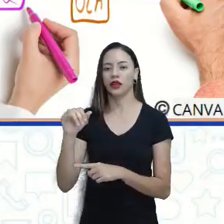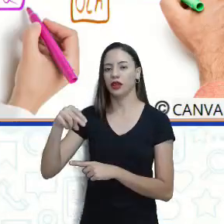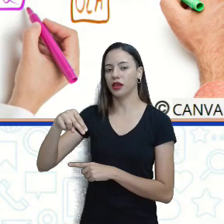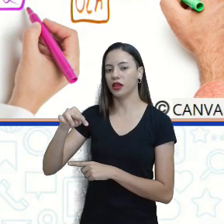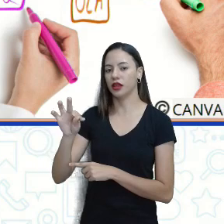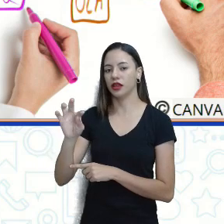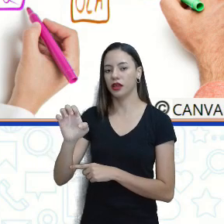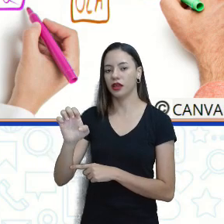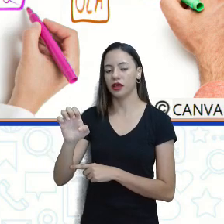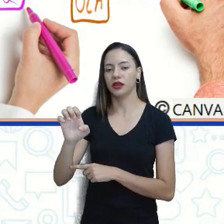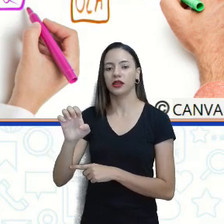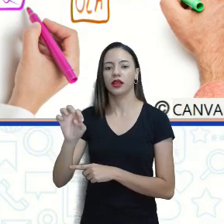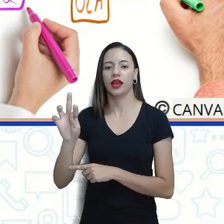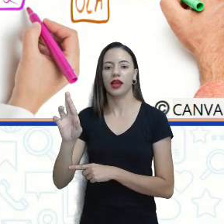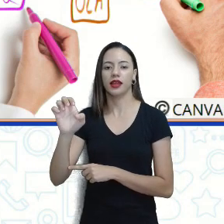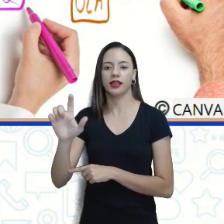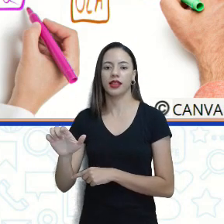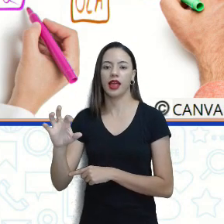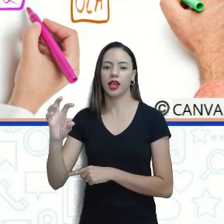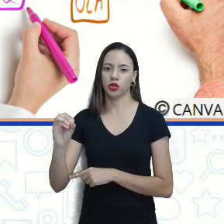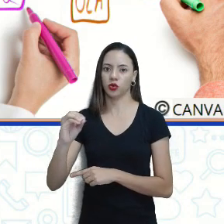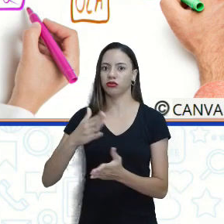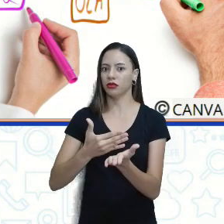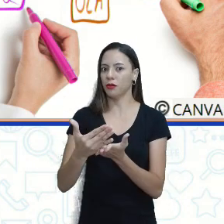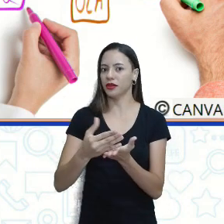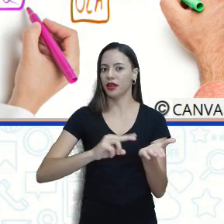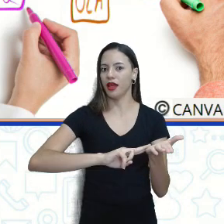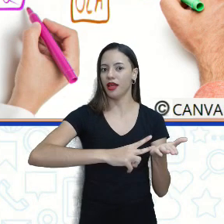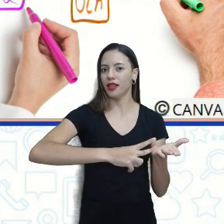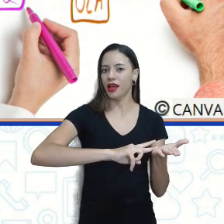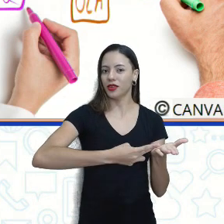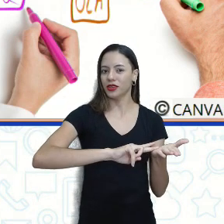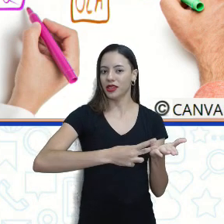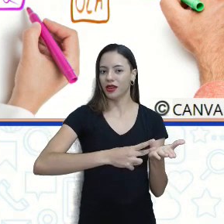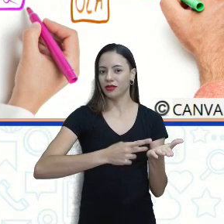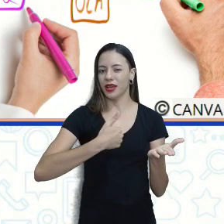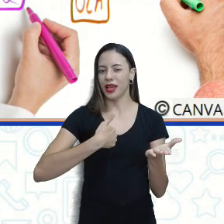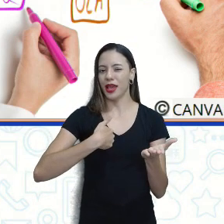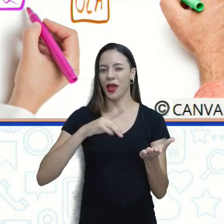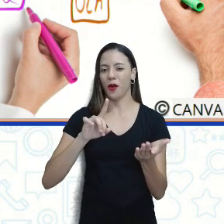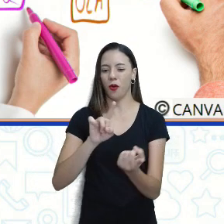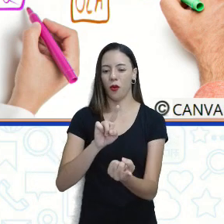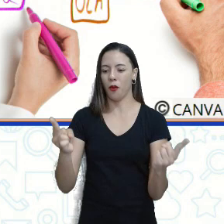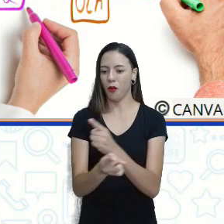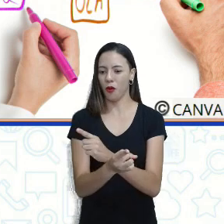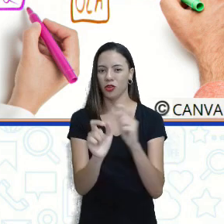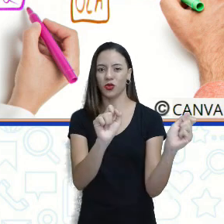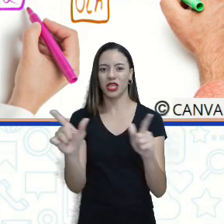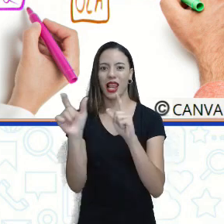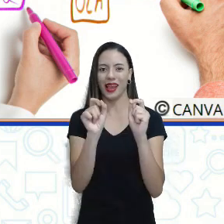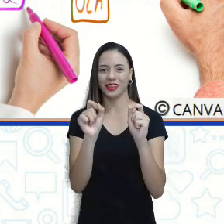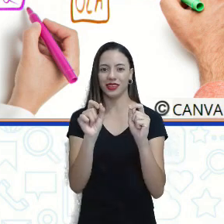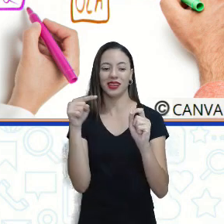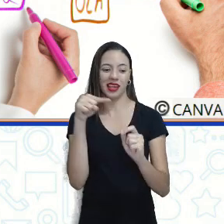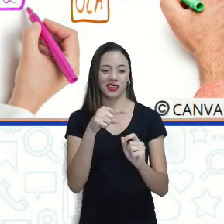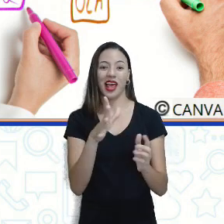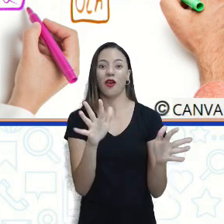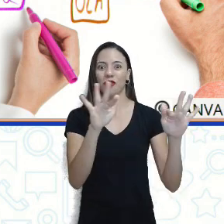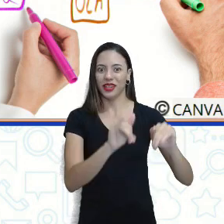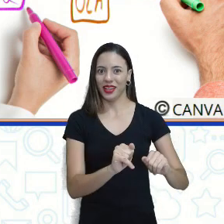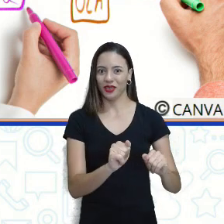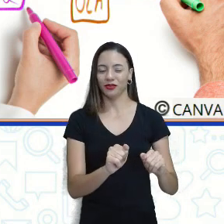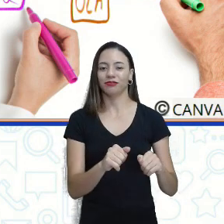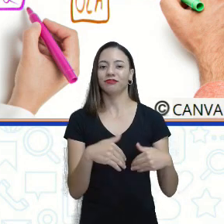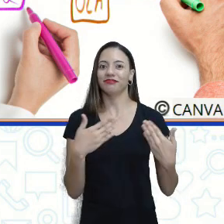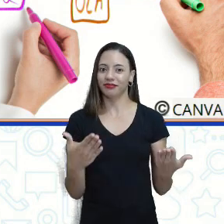tá? Começando com a tradução, que aí eu coloquei por fim, mas é porque eu mudei a ordem dos slides, esqueci de tirar isso por fim. Na